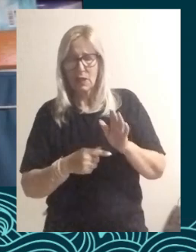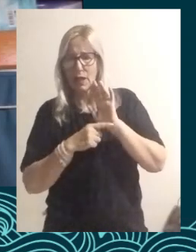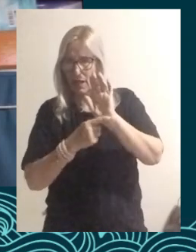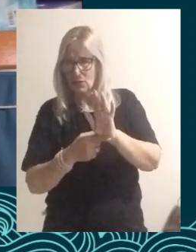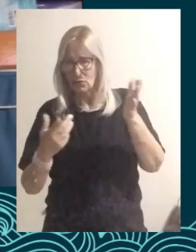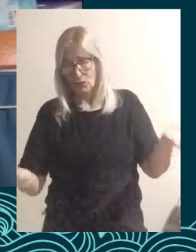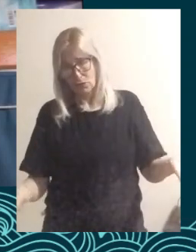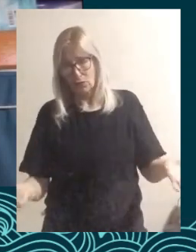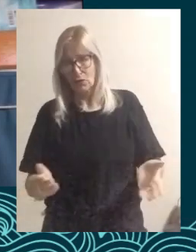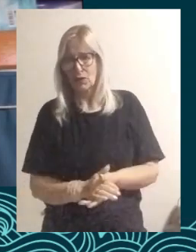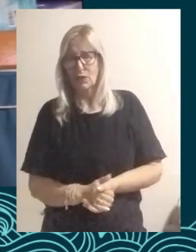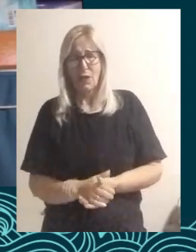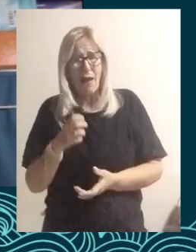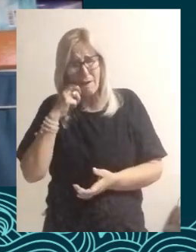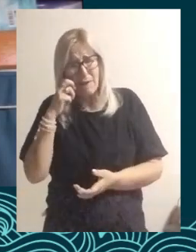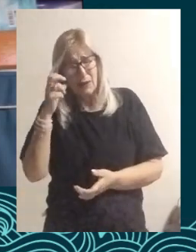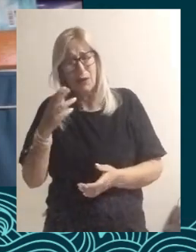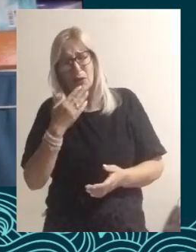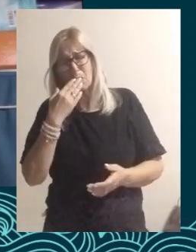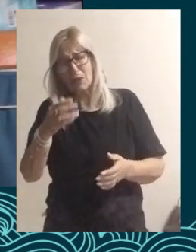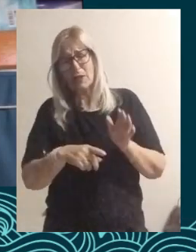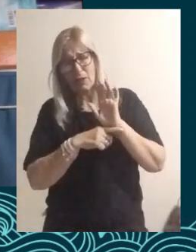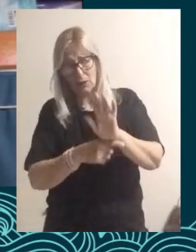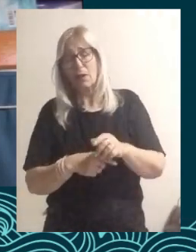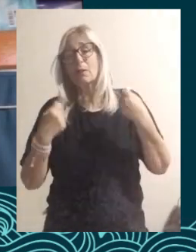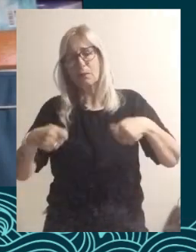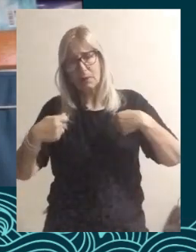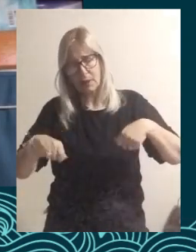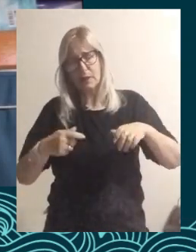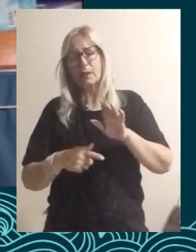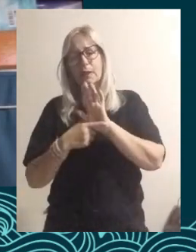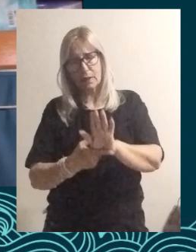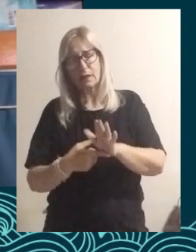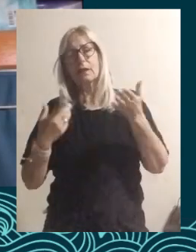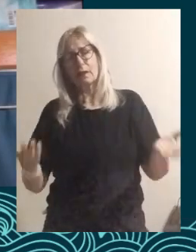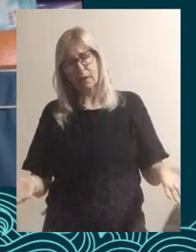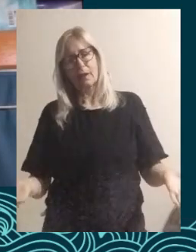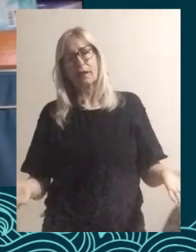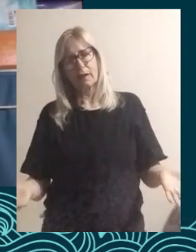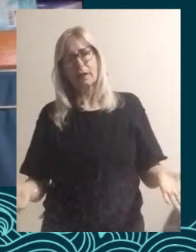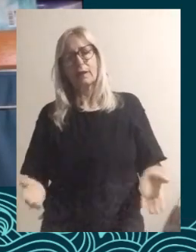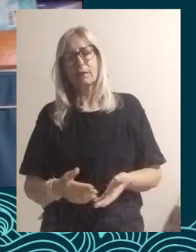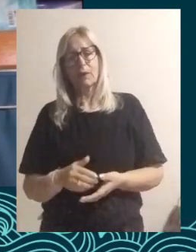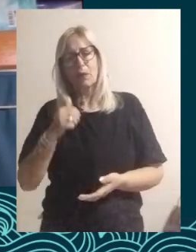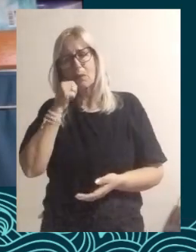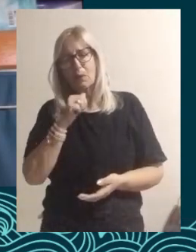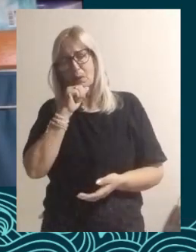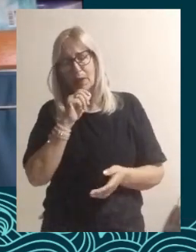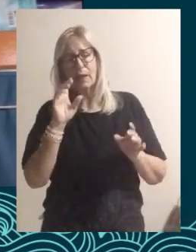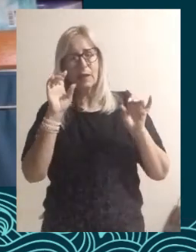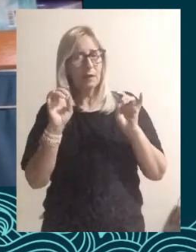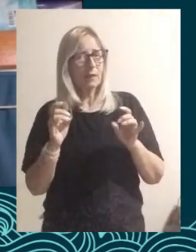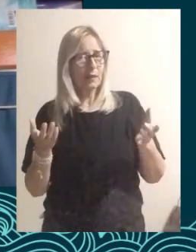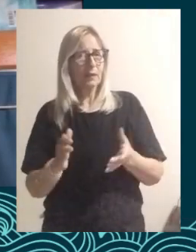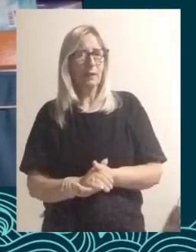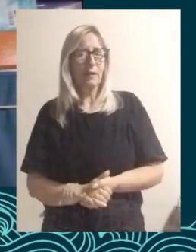que pedir ajuda para os outros. A gente também não tem costume de pedir ajuda, a gente tem vergonha de pedir ajuda. Mas todo mundo pede ajuda para a gente o tempo inteiro. Eu acho que